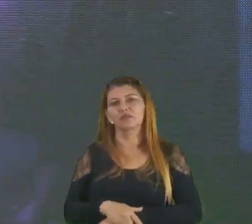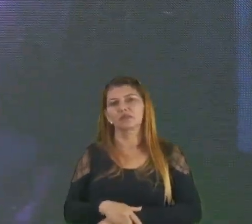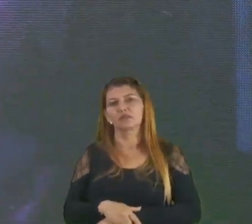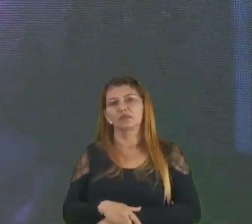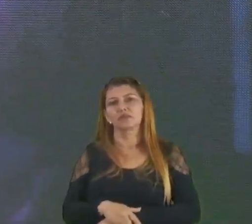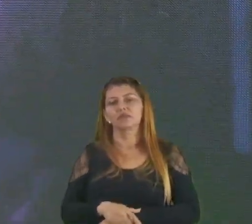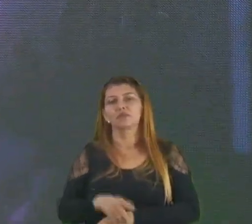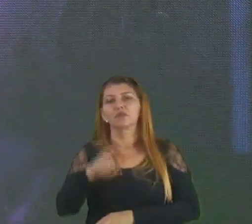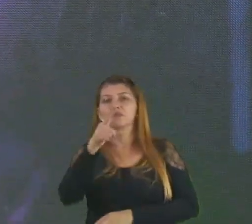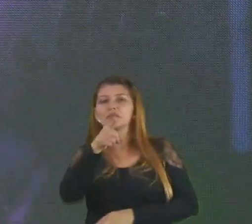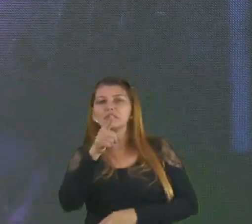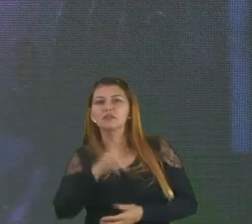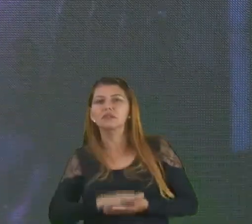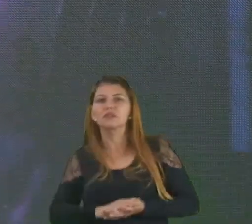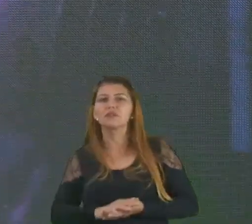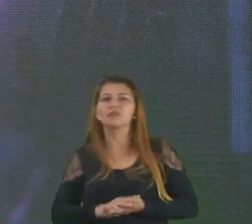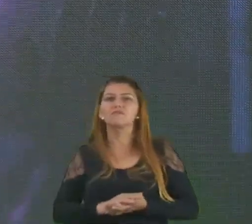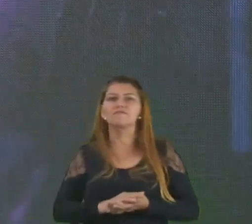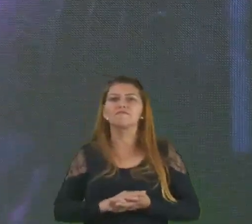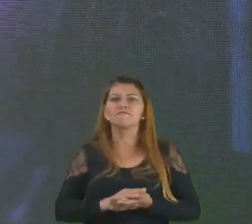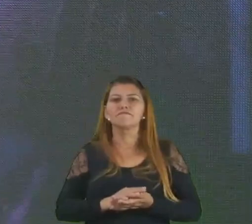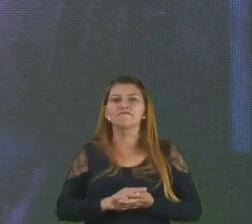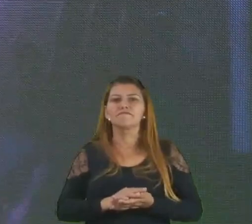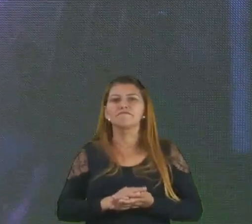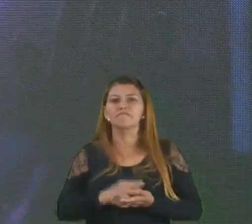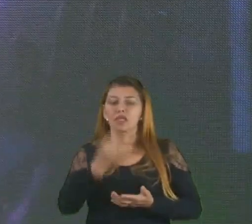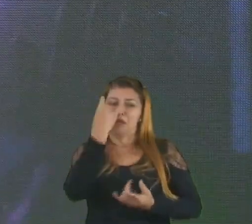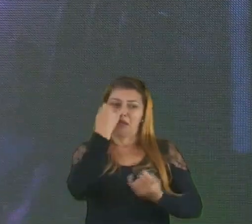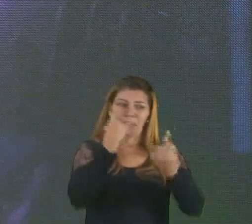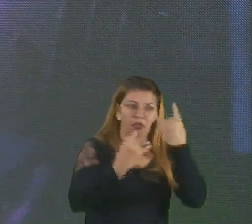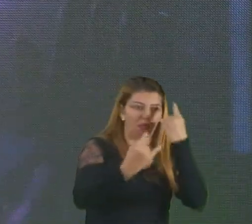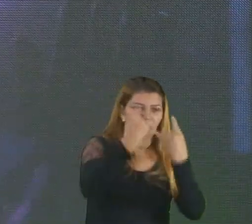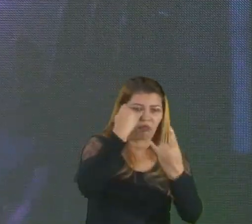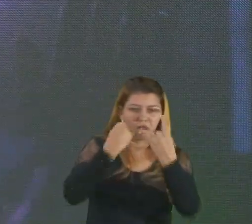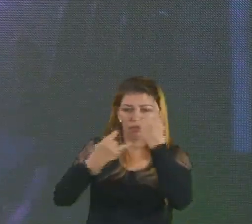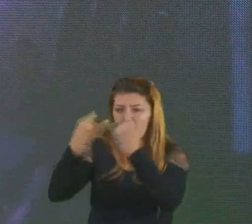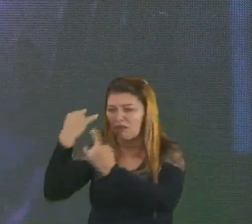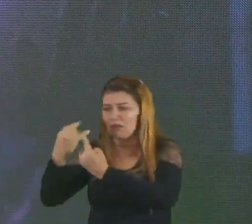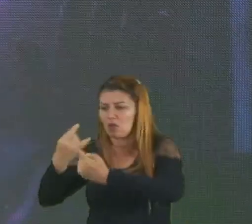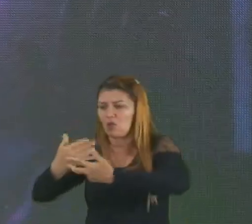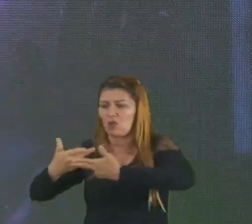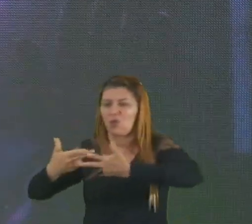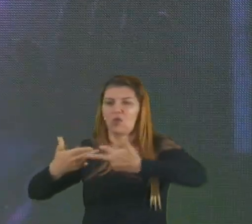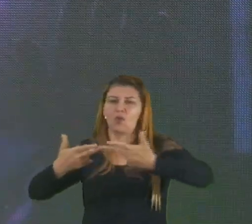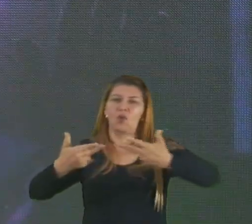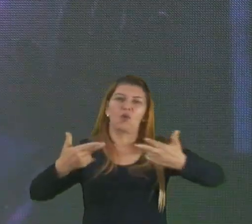Não se apegue a nada deste mundo.